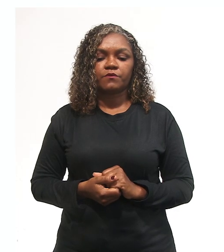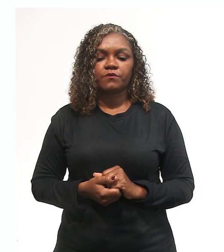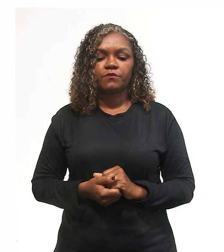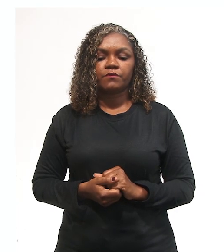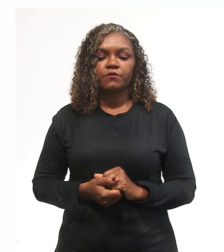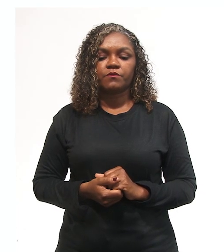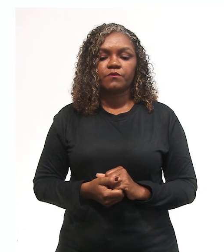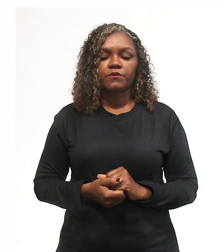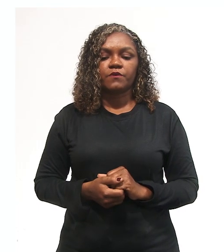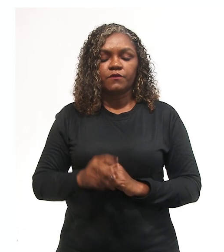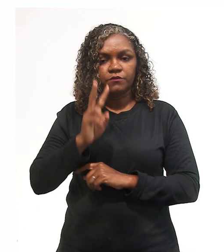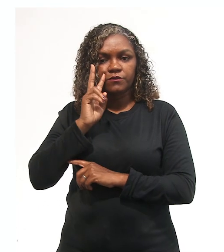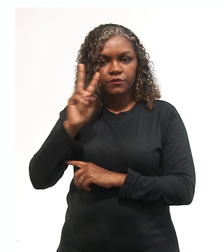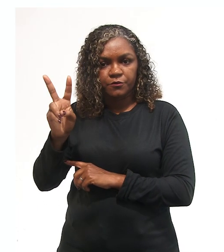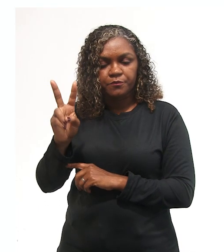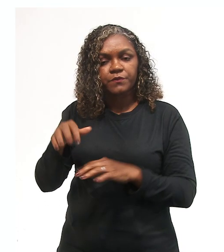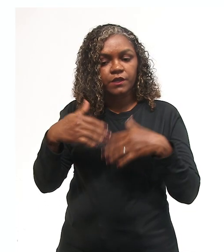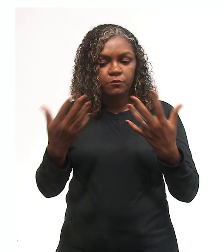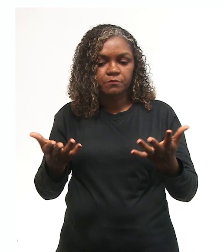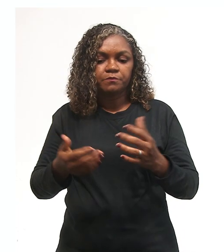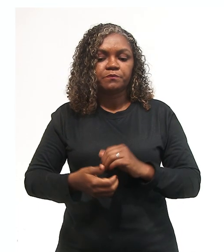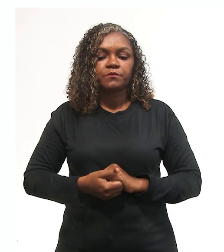R$224, né?